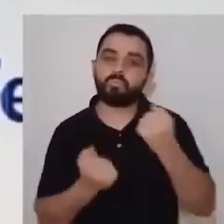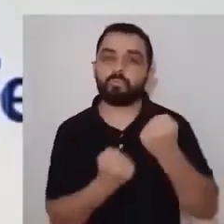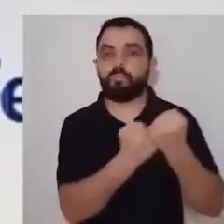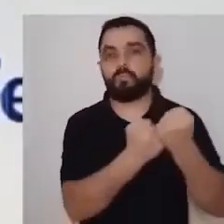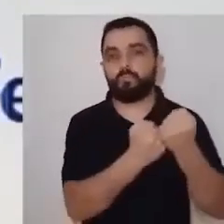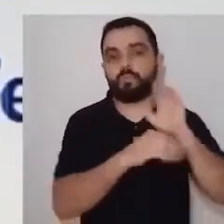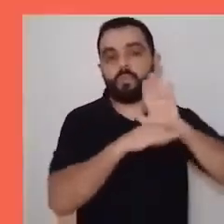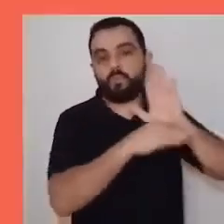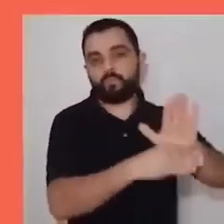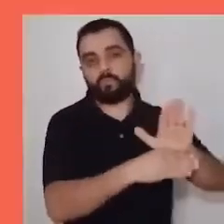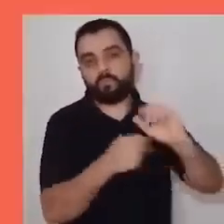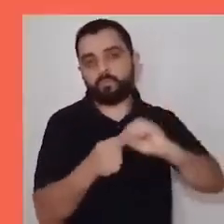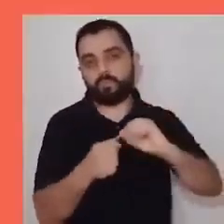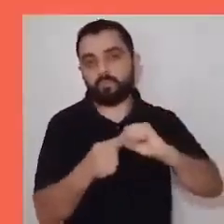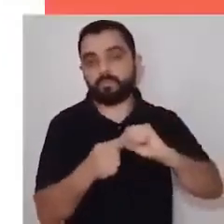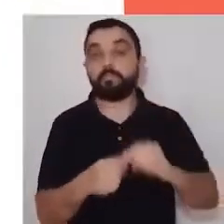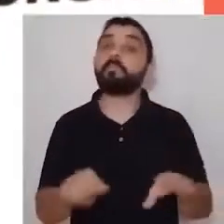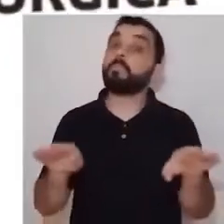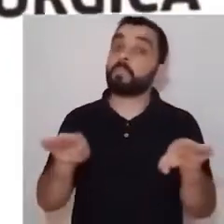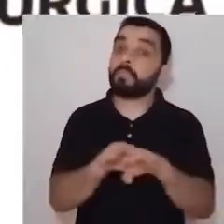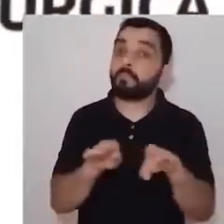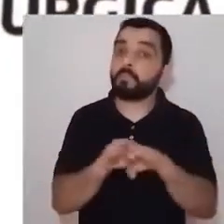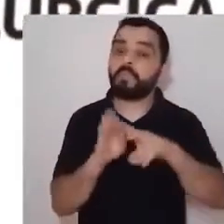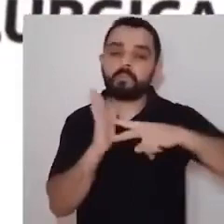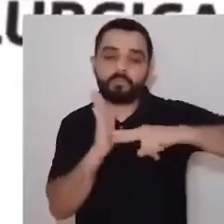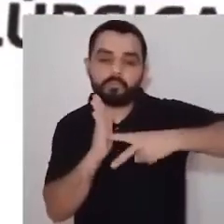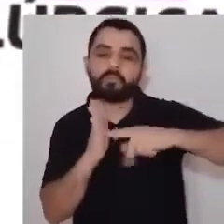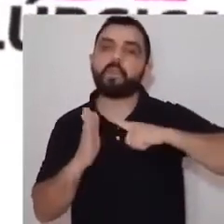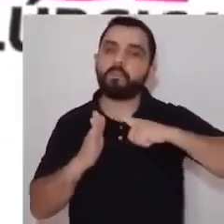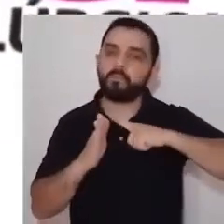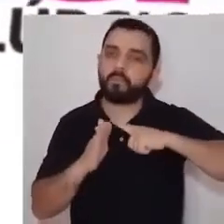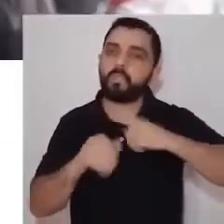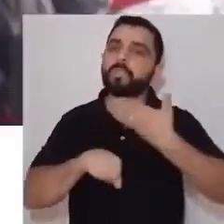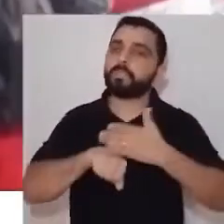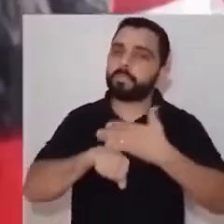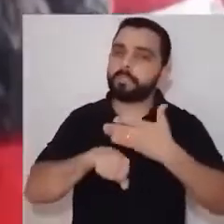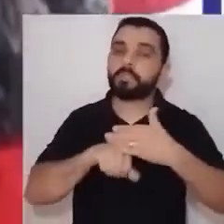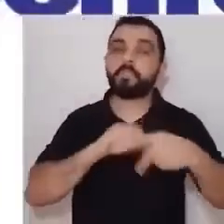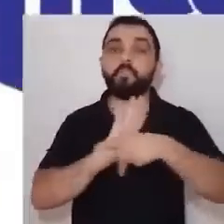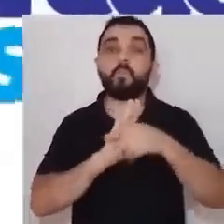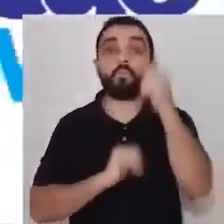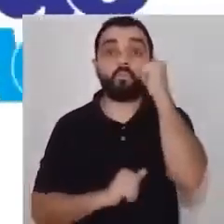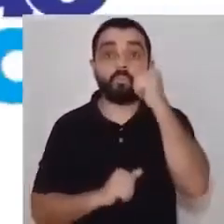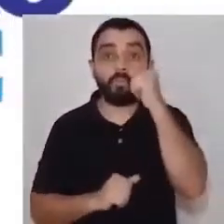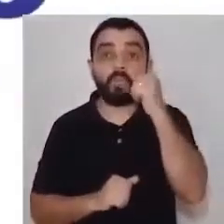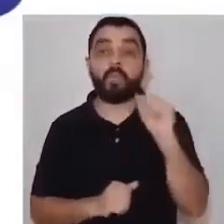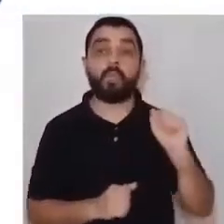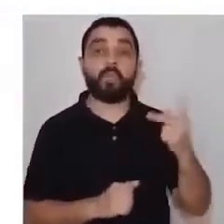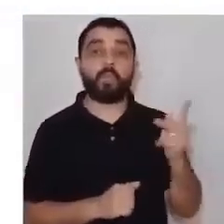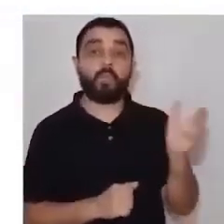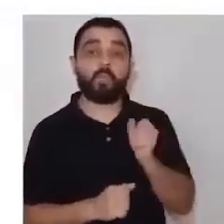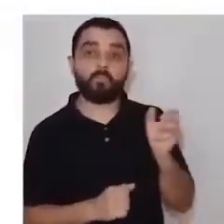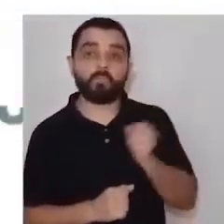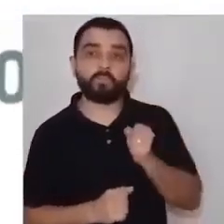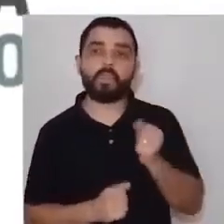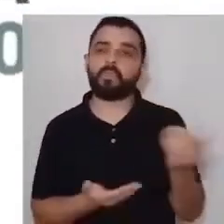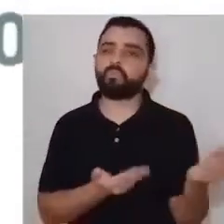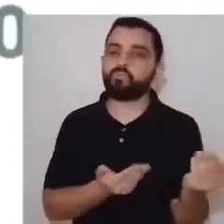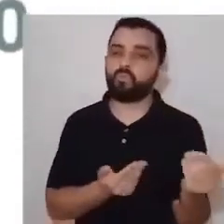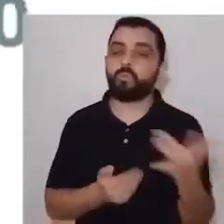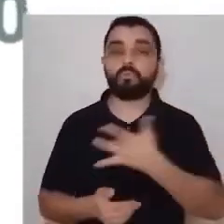declaração do imposto de renda. O sindicato também realiza serviços através dos departamentos da mulher,